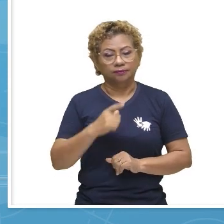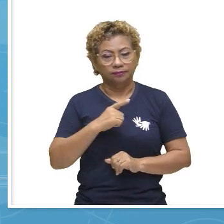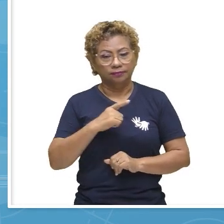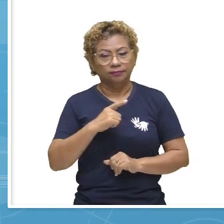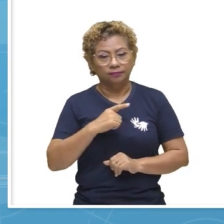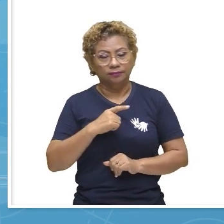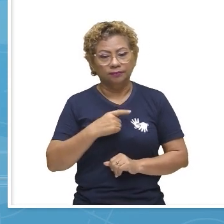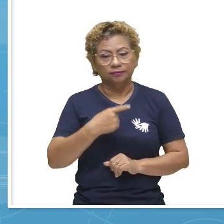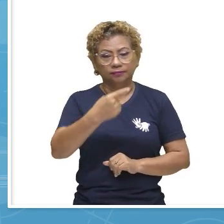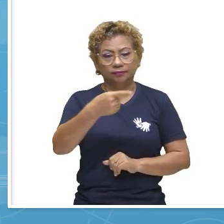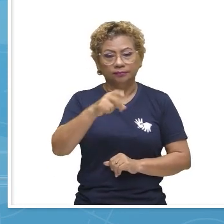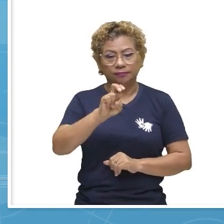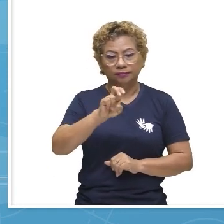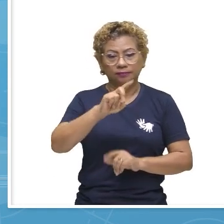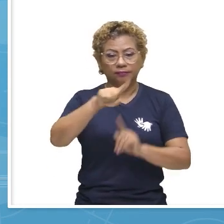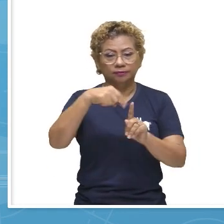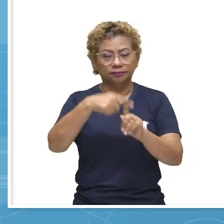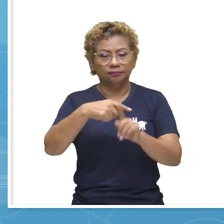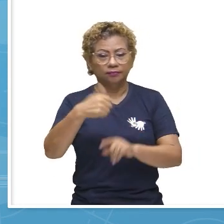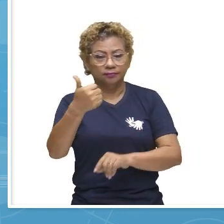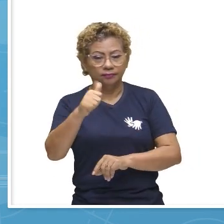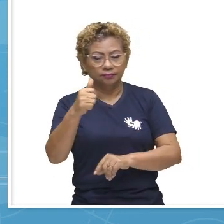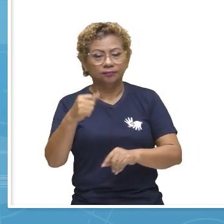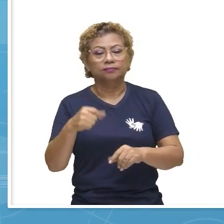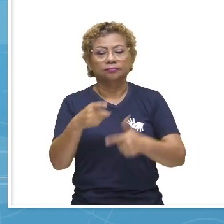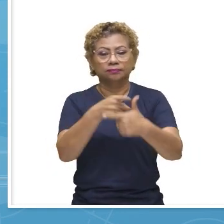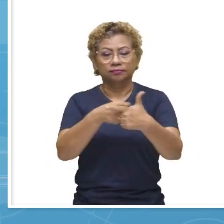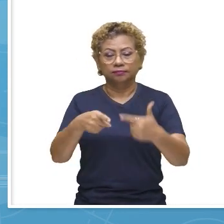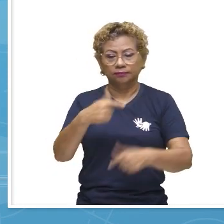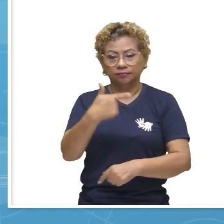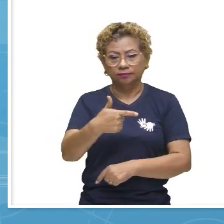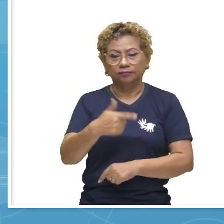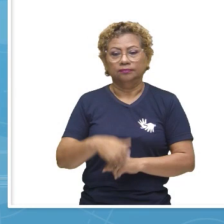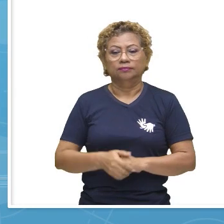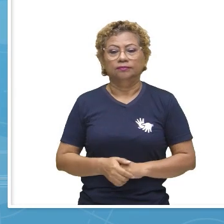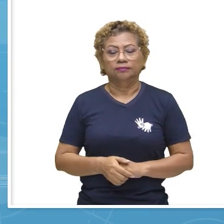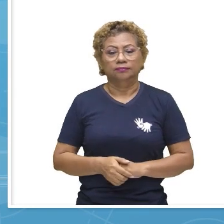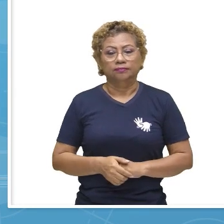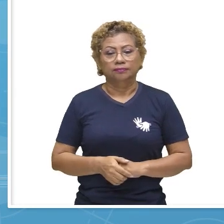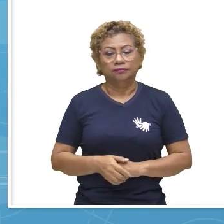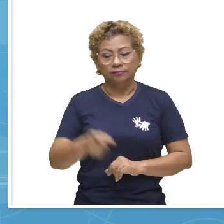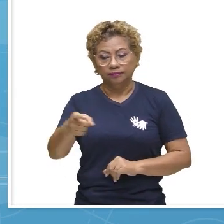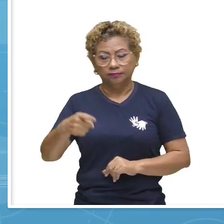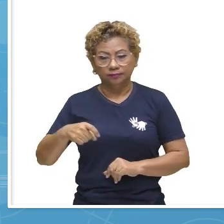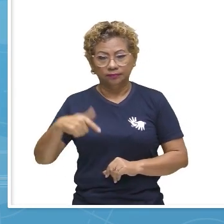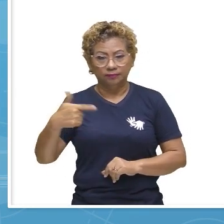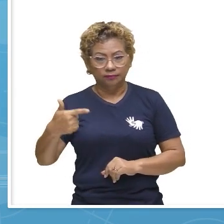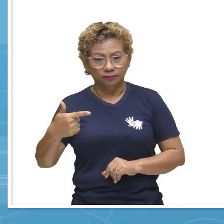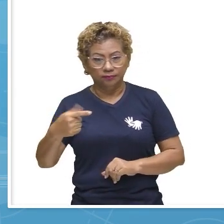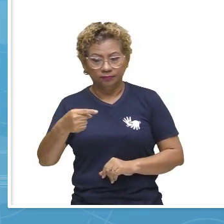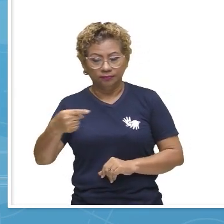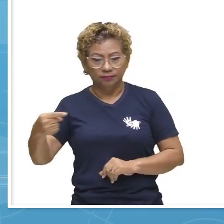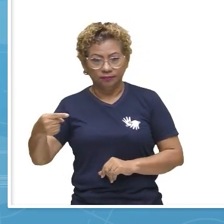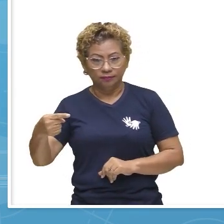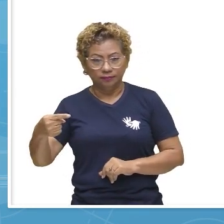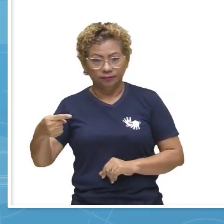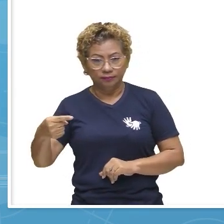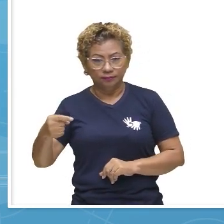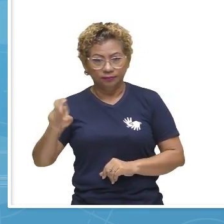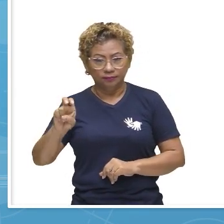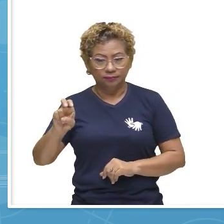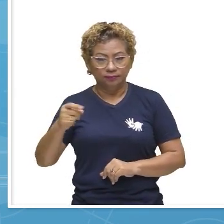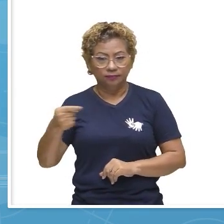dividido por 2. E aí, eu vou colocar aqui do lado. x2 vai ficar com sinal de menos. Menos